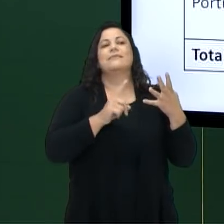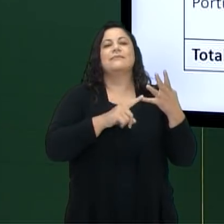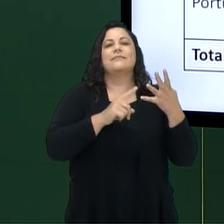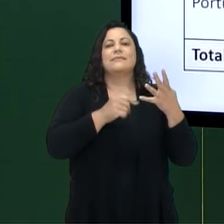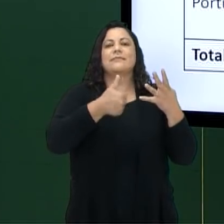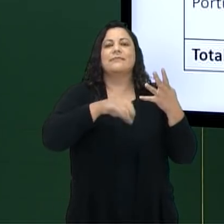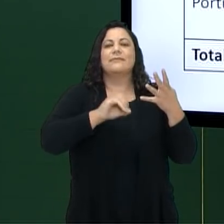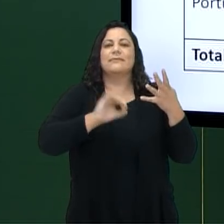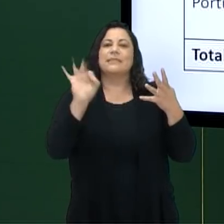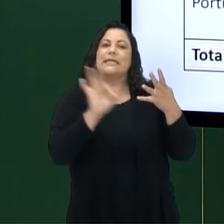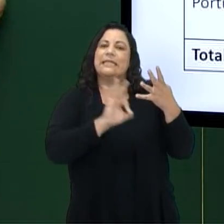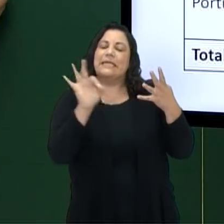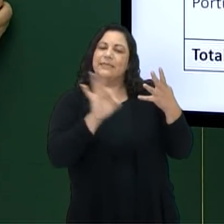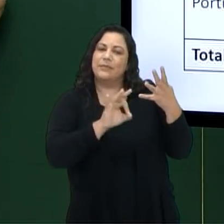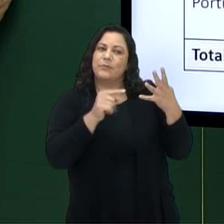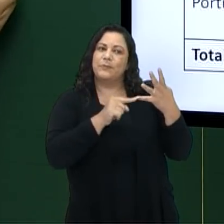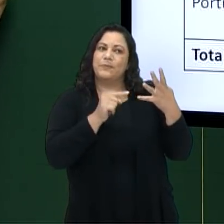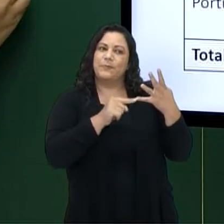10%